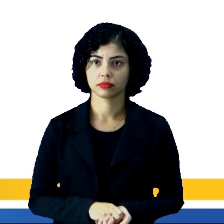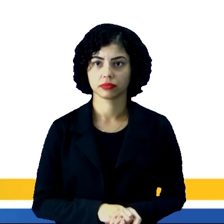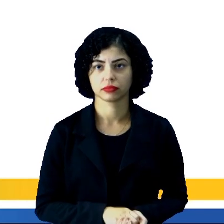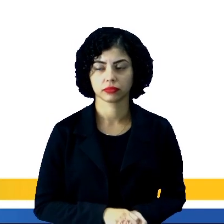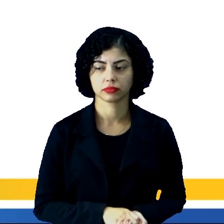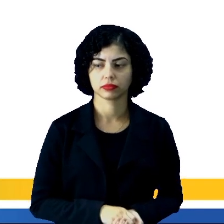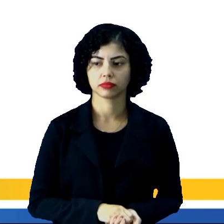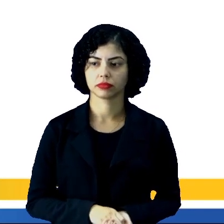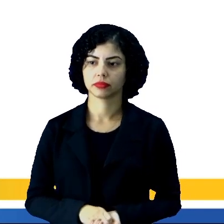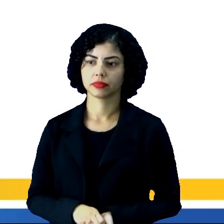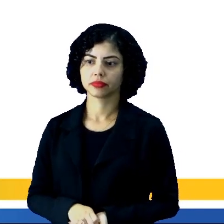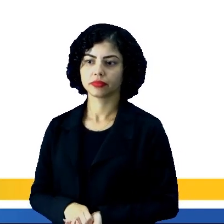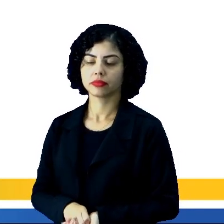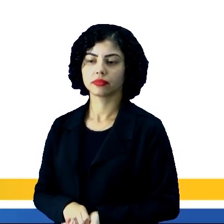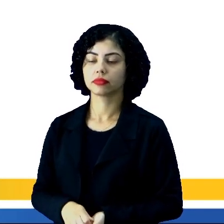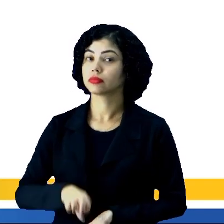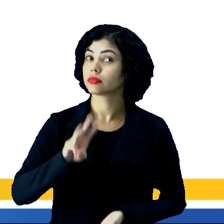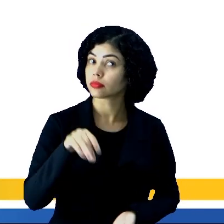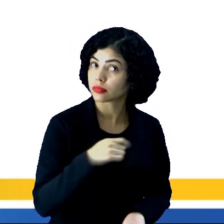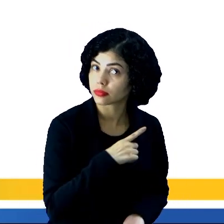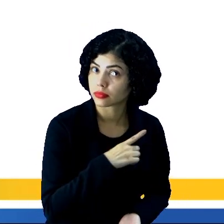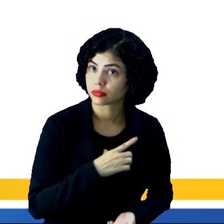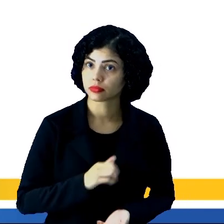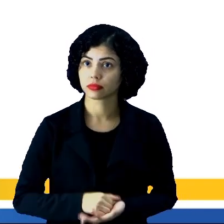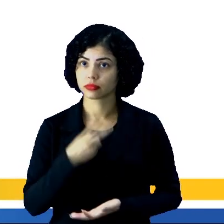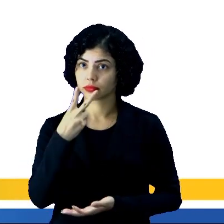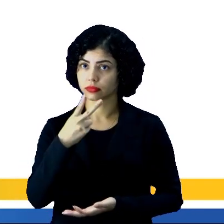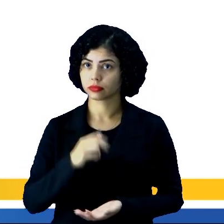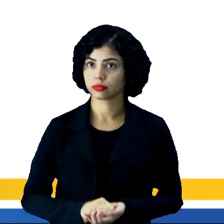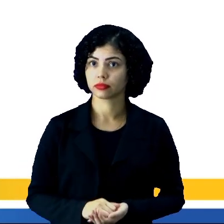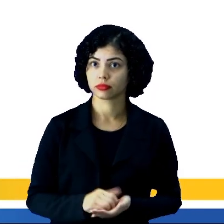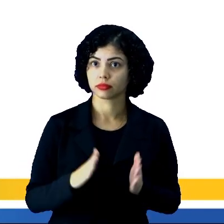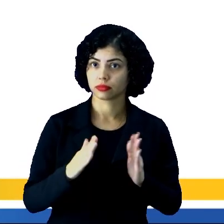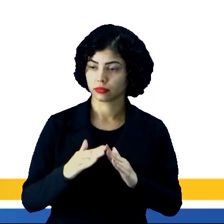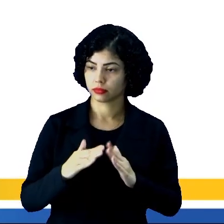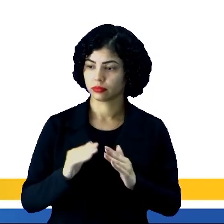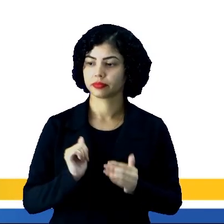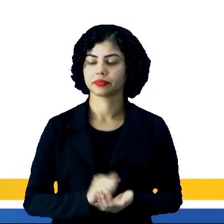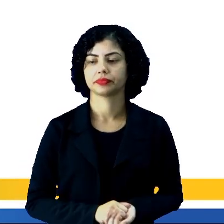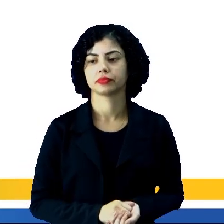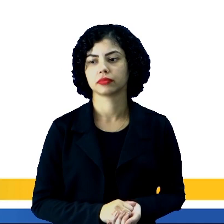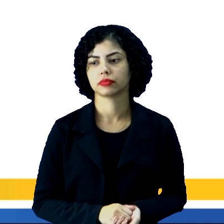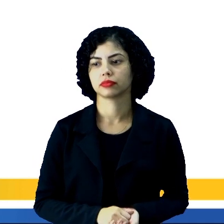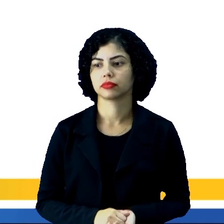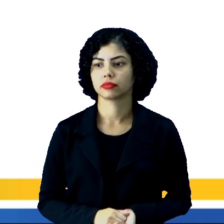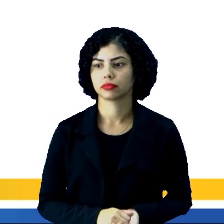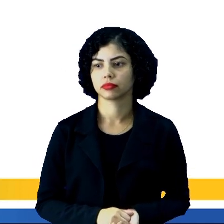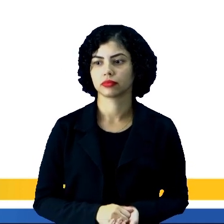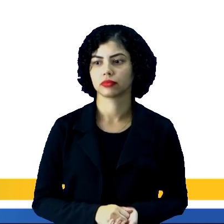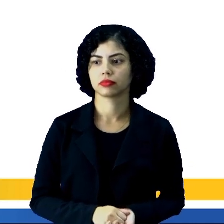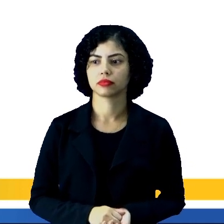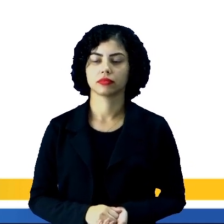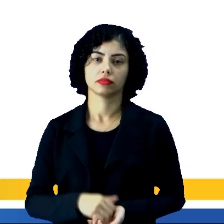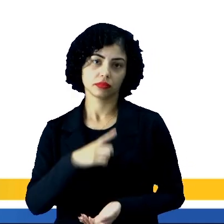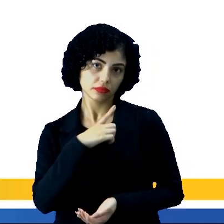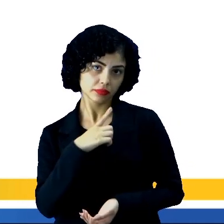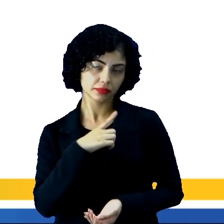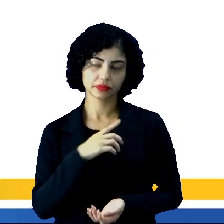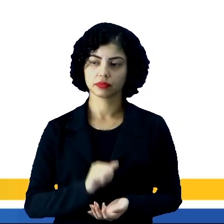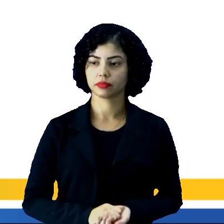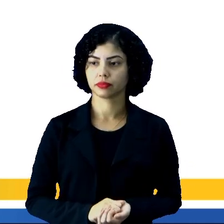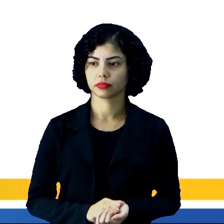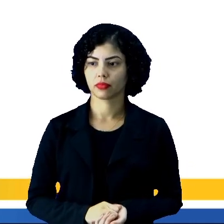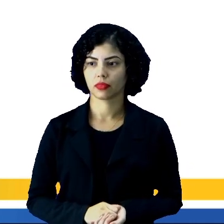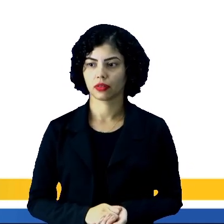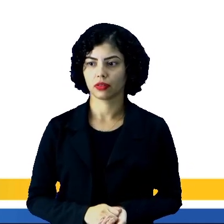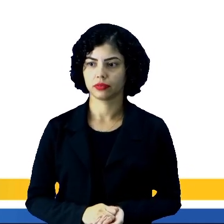demitia tiene dos pesos quem tem dois pisos na casa né então ela é o sujeito que é o núcleo ou tem